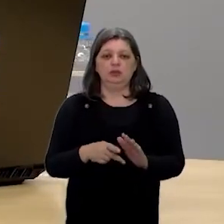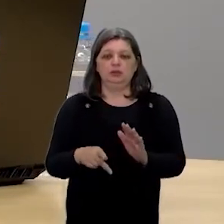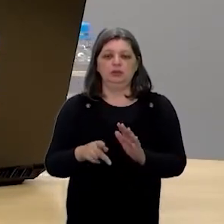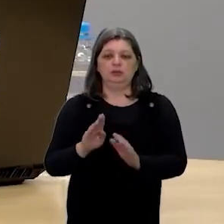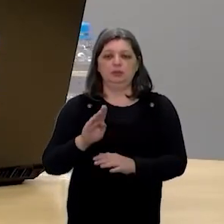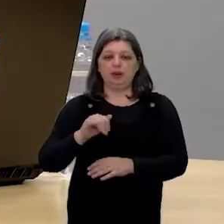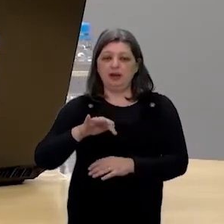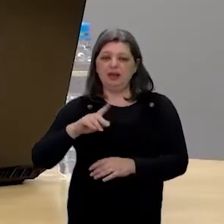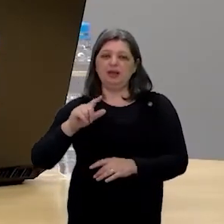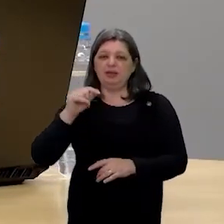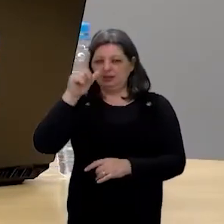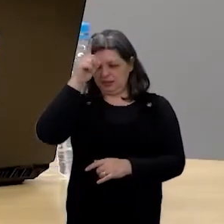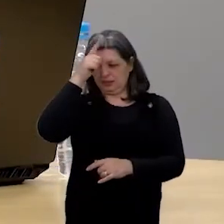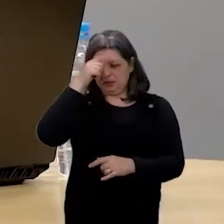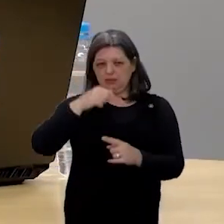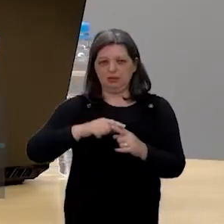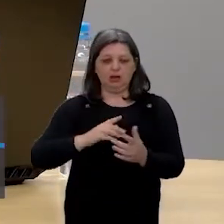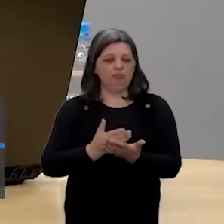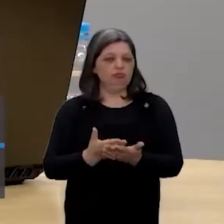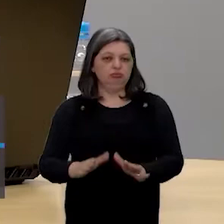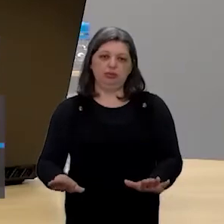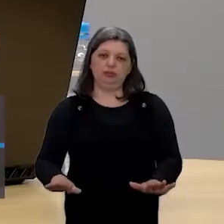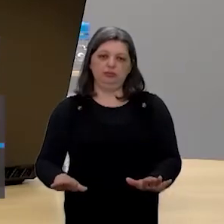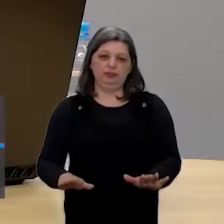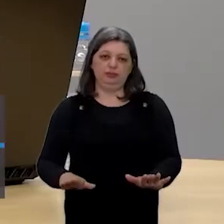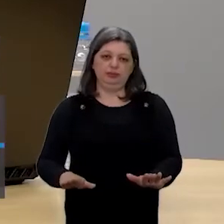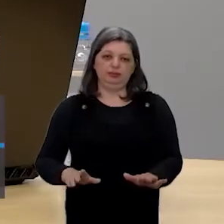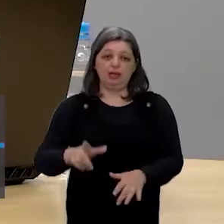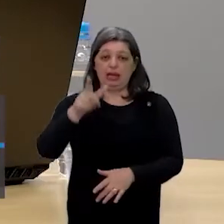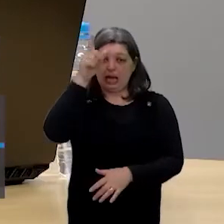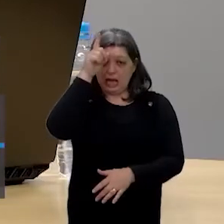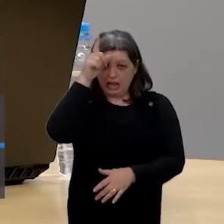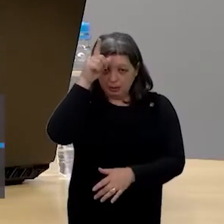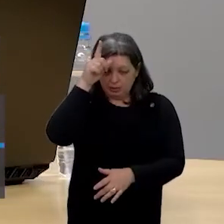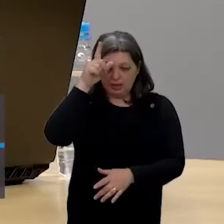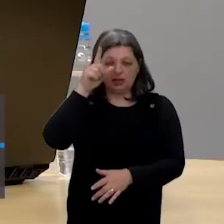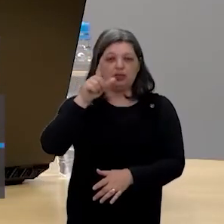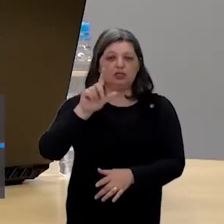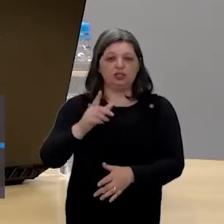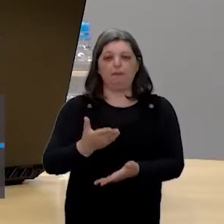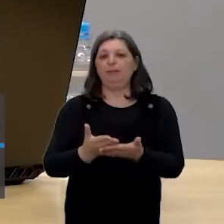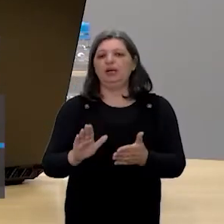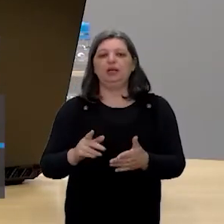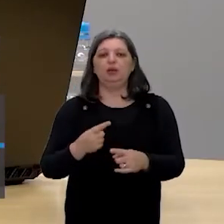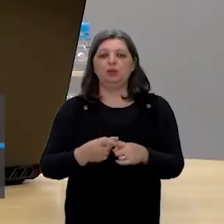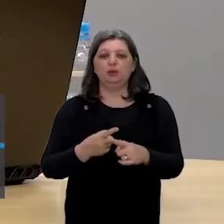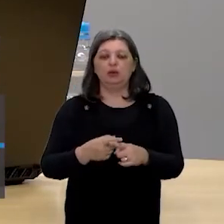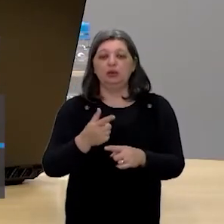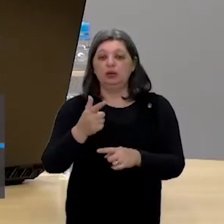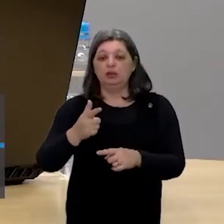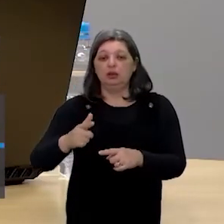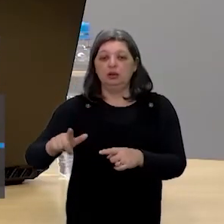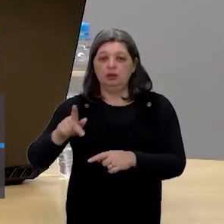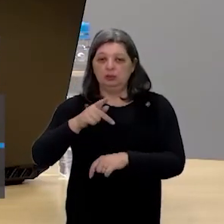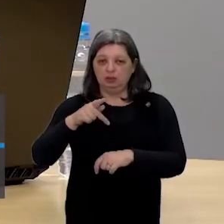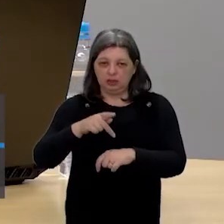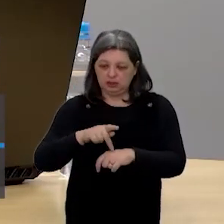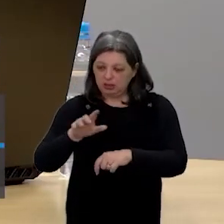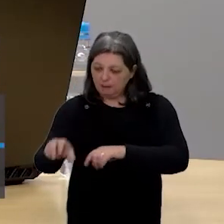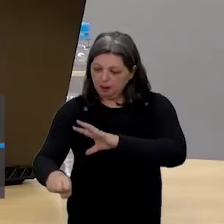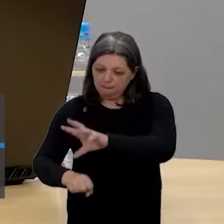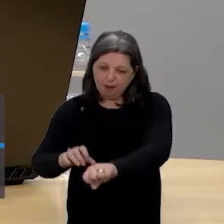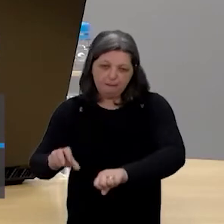Tóquio foi derrotado, a Alemanha foi aí ocupada ali pela ação da ofensiva